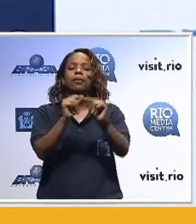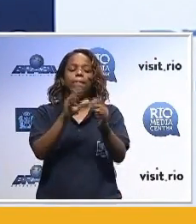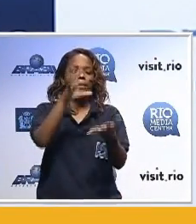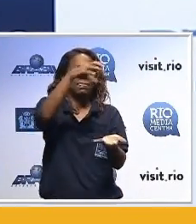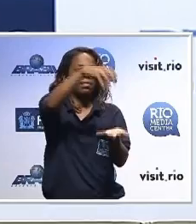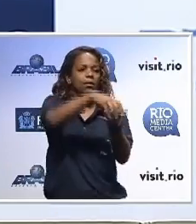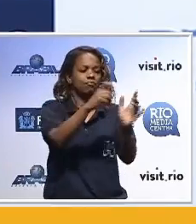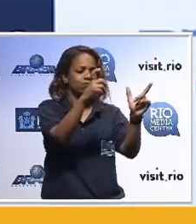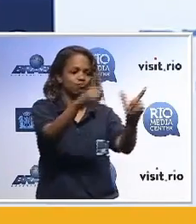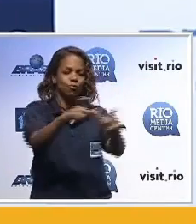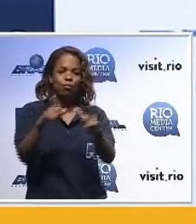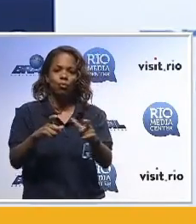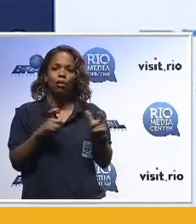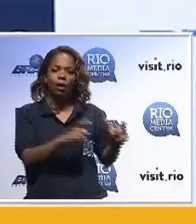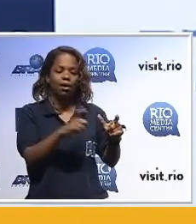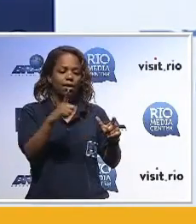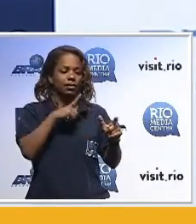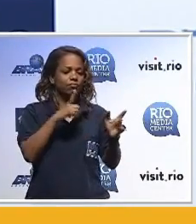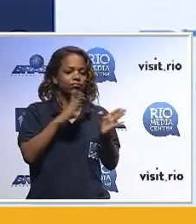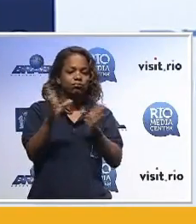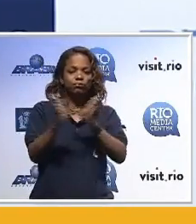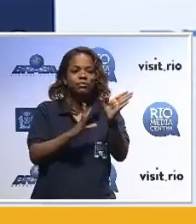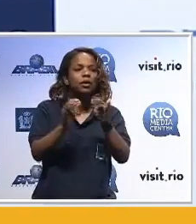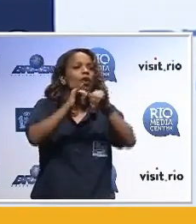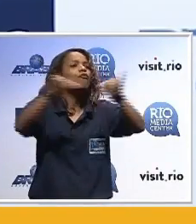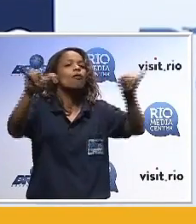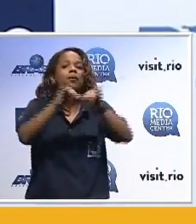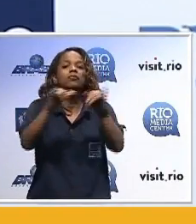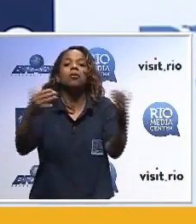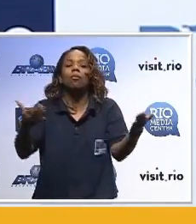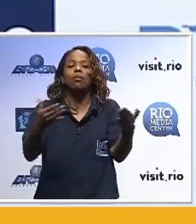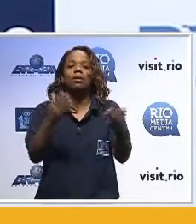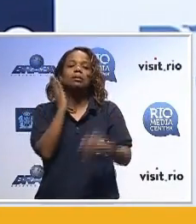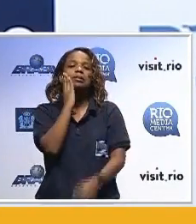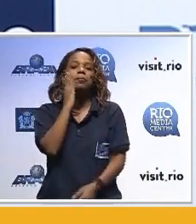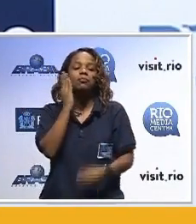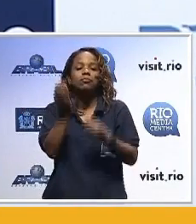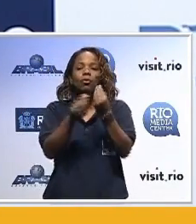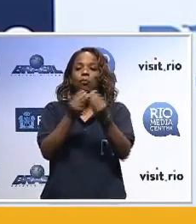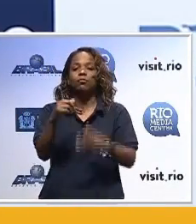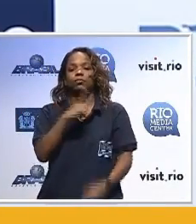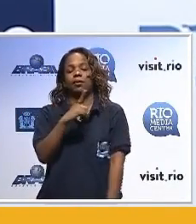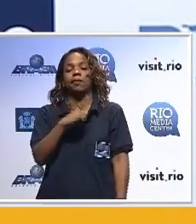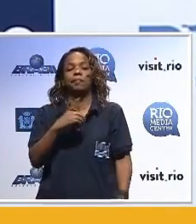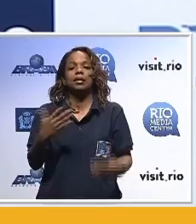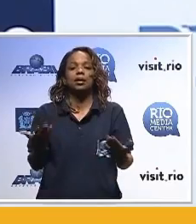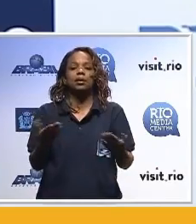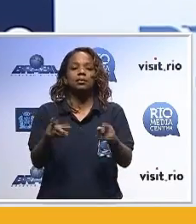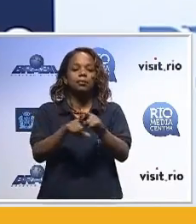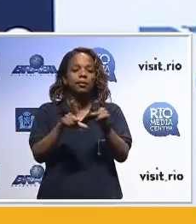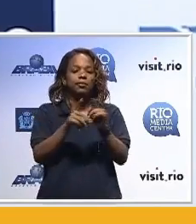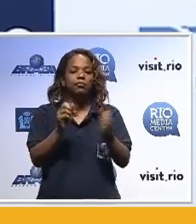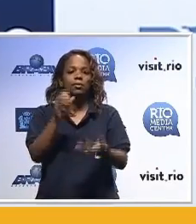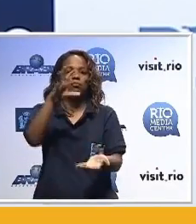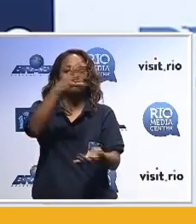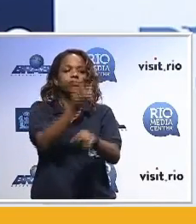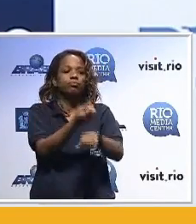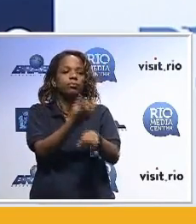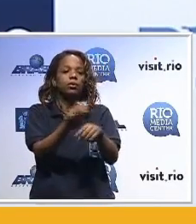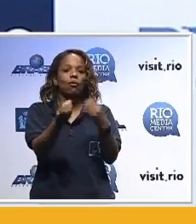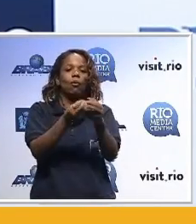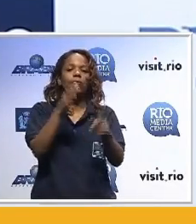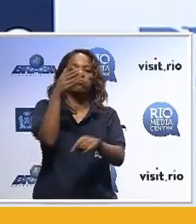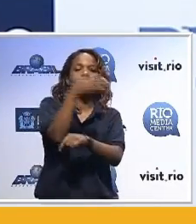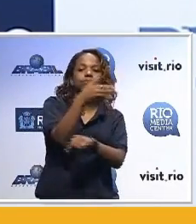ambiente onde existissem essas informações, estivessem disponíveis essas informações, de atrativos, de meios de